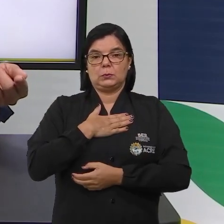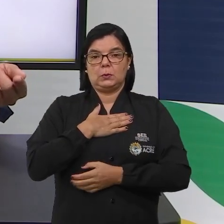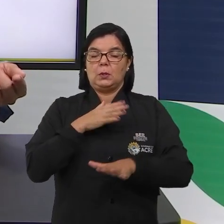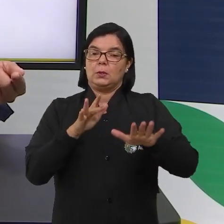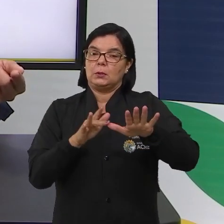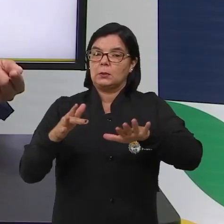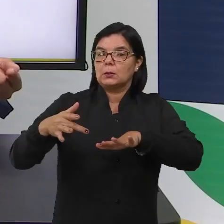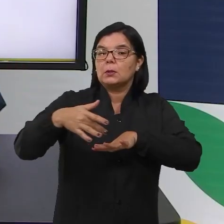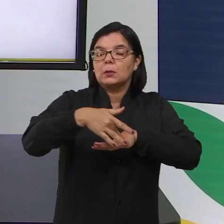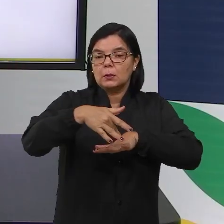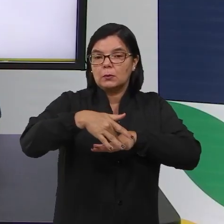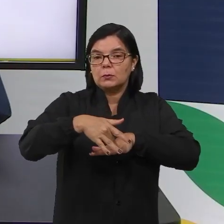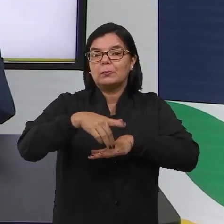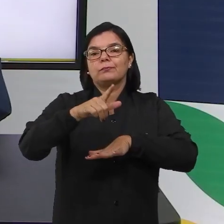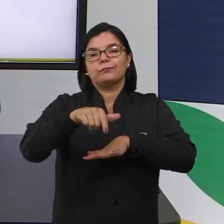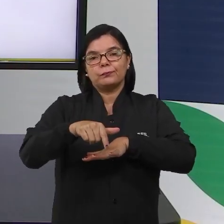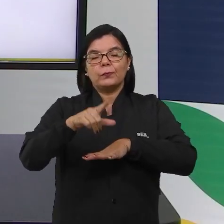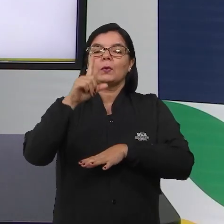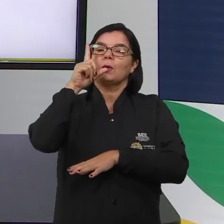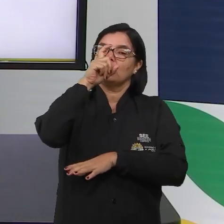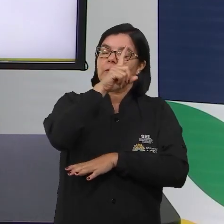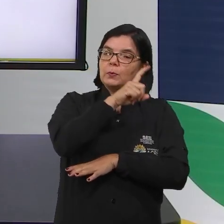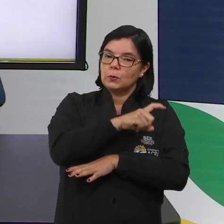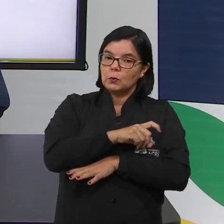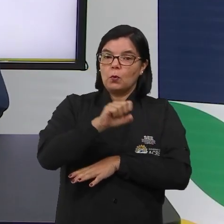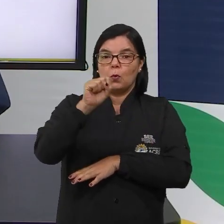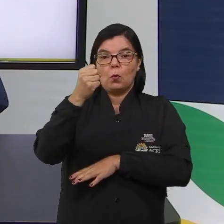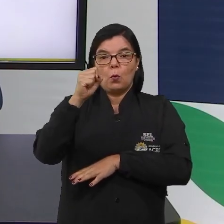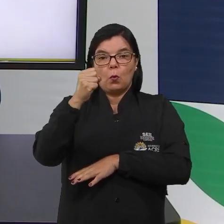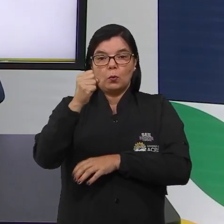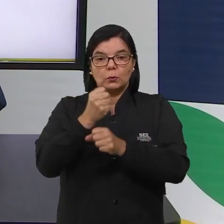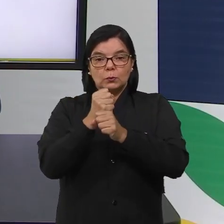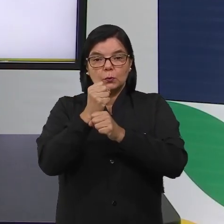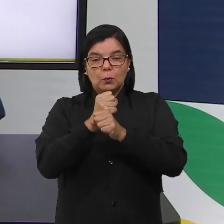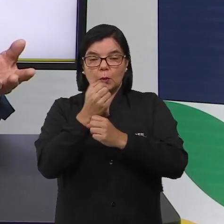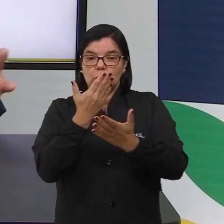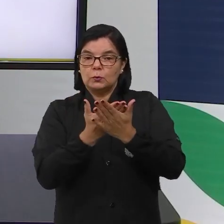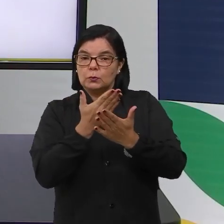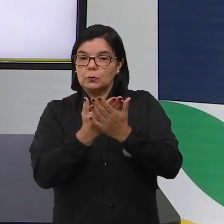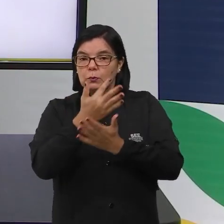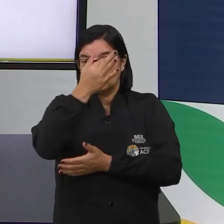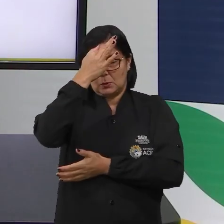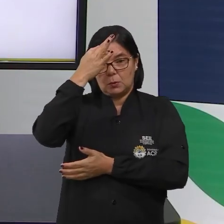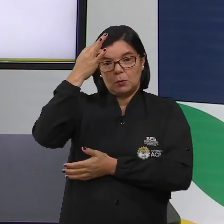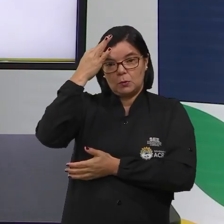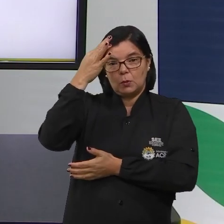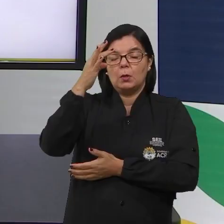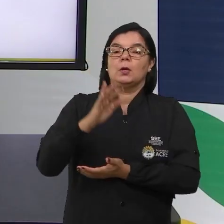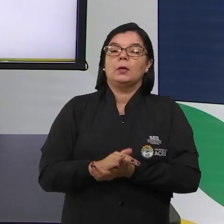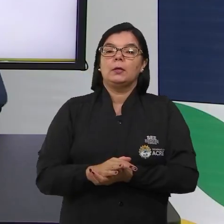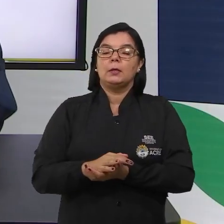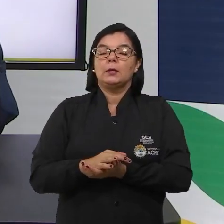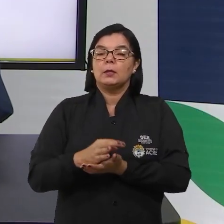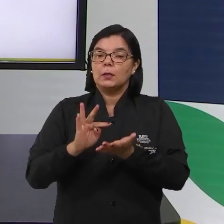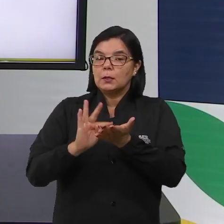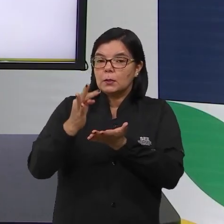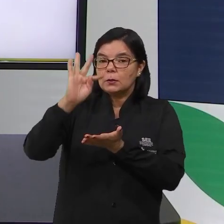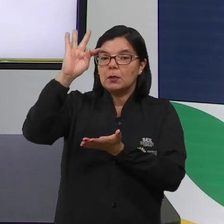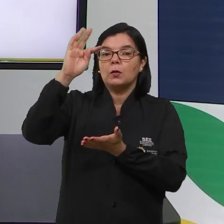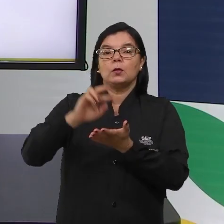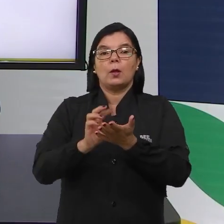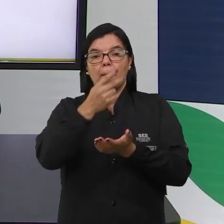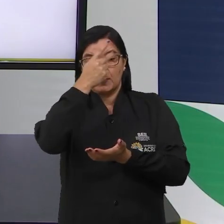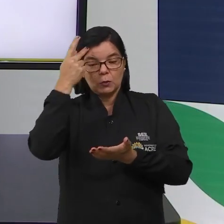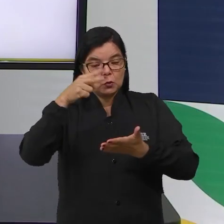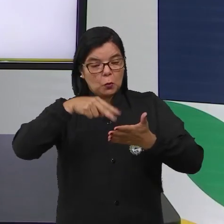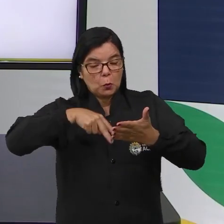redes sociais. Então é muito complicado. Eu passei 8 anos fazendo filosofia e teologia e alguém que nunca